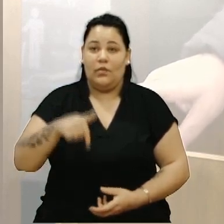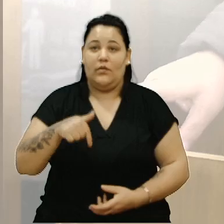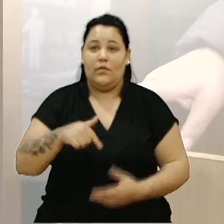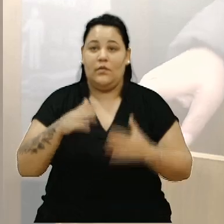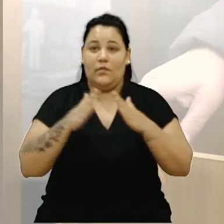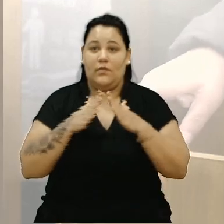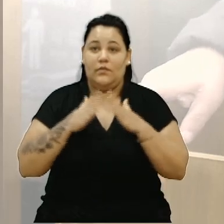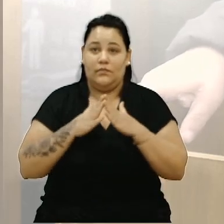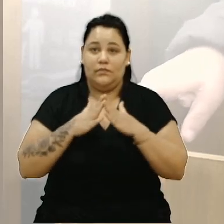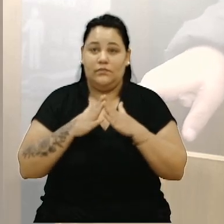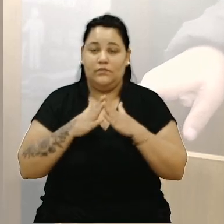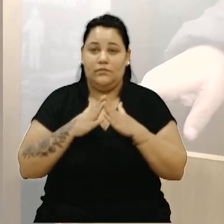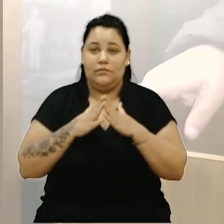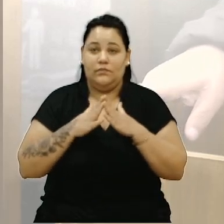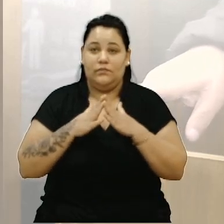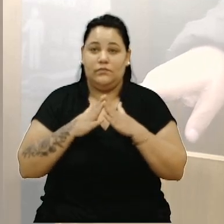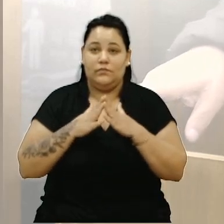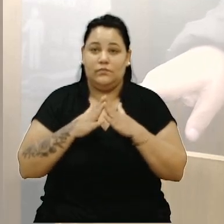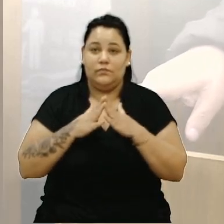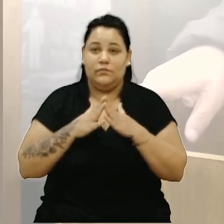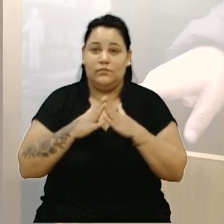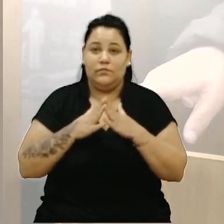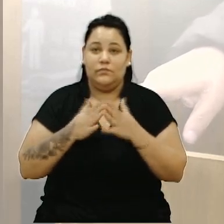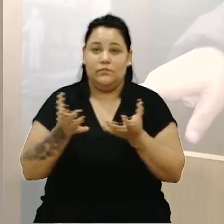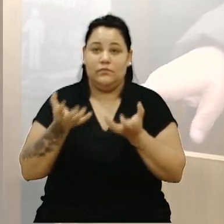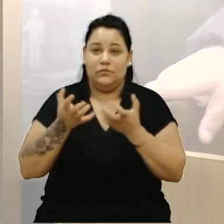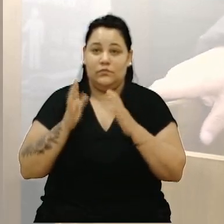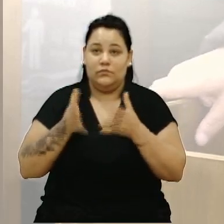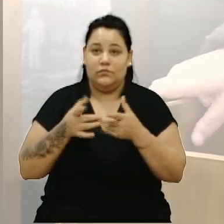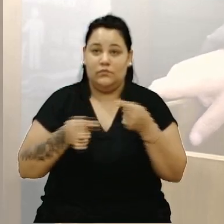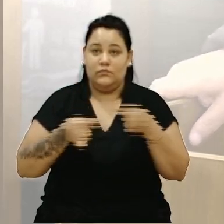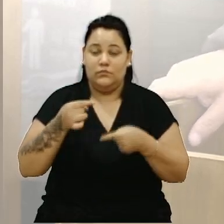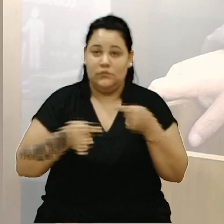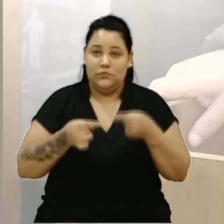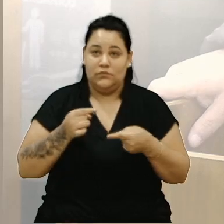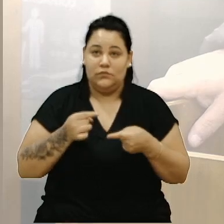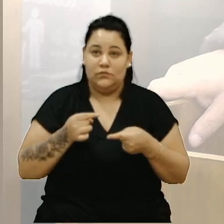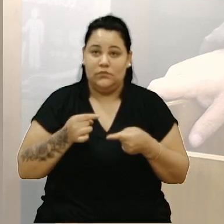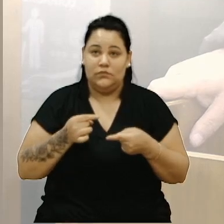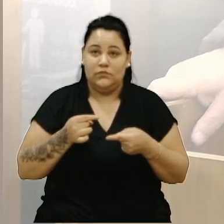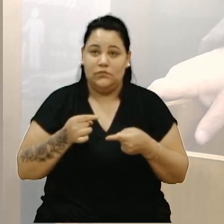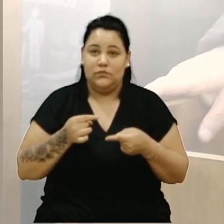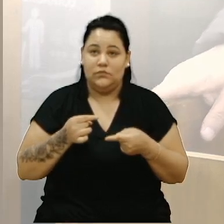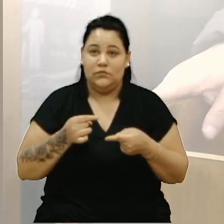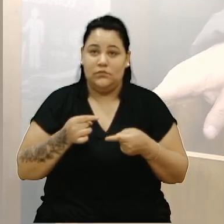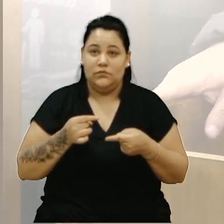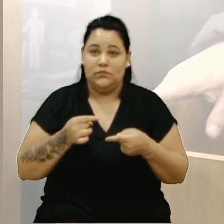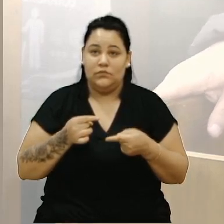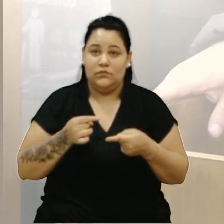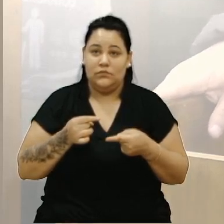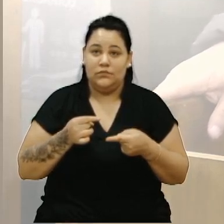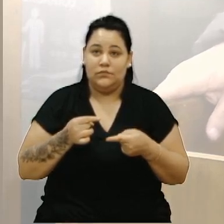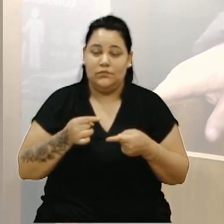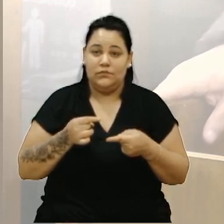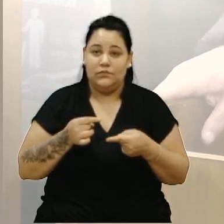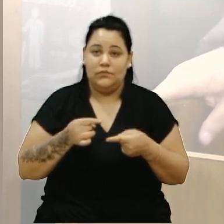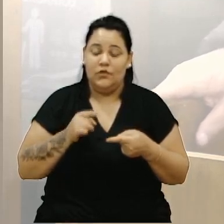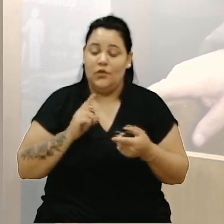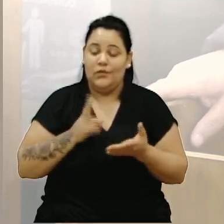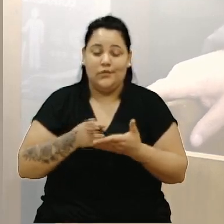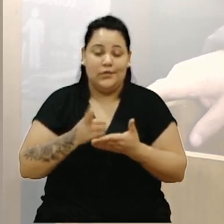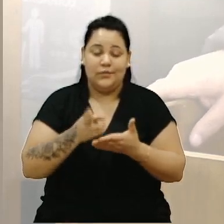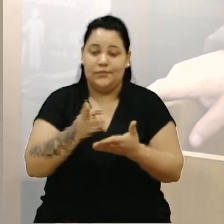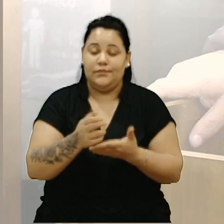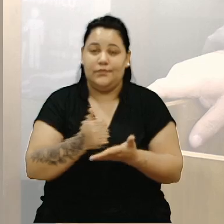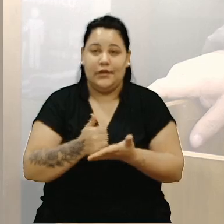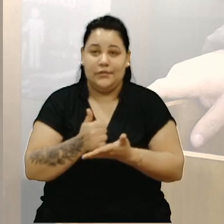dos piscinões. Eu quero já discutir mais o feijão com arroz, né, o dia a dia da